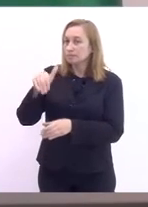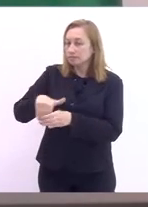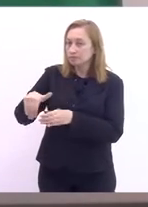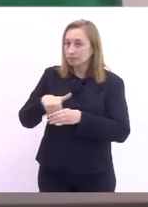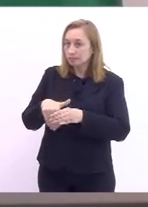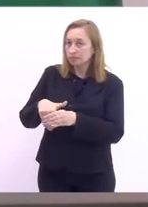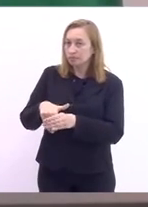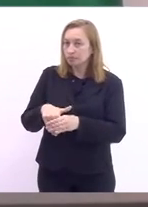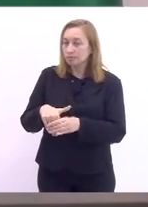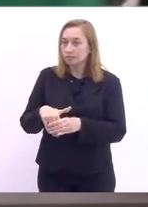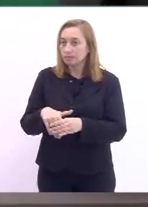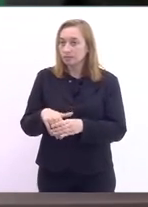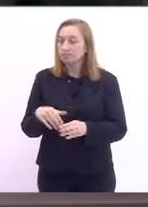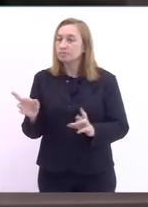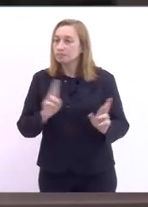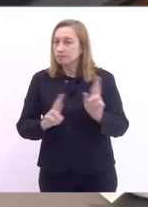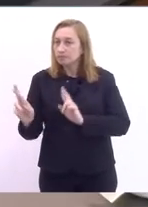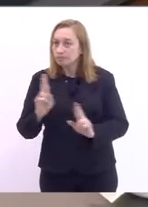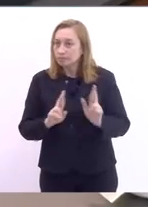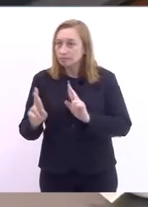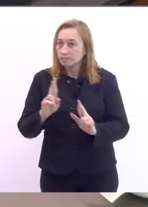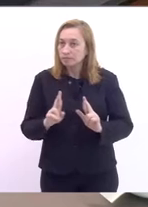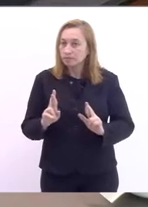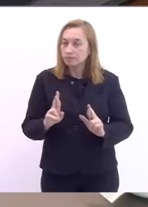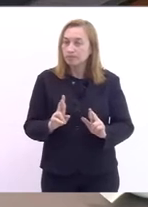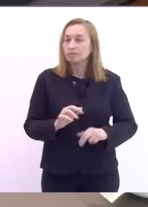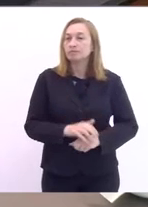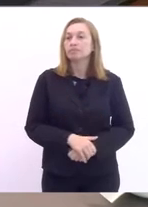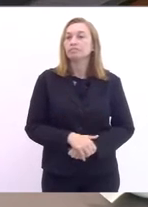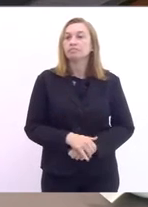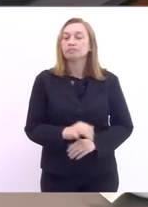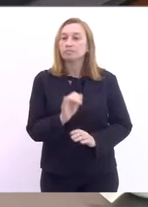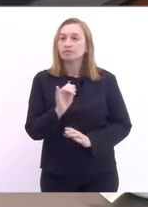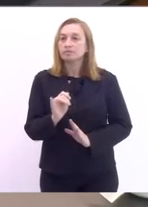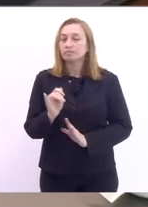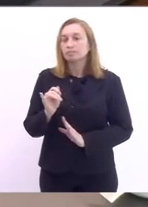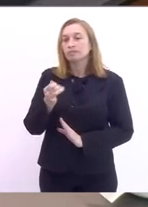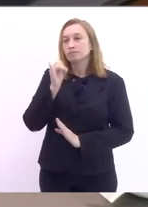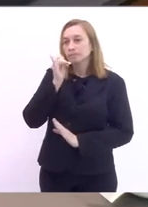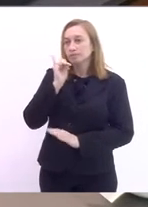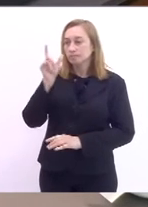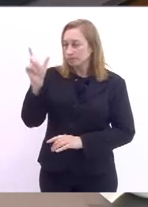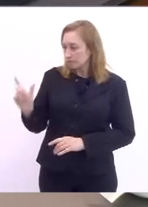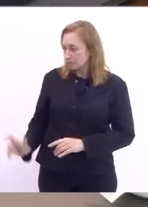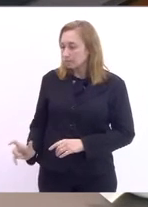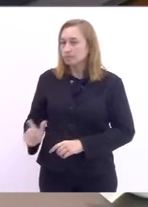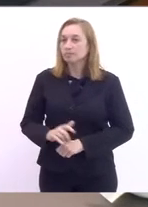no mérito em relação ao parecer do relator.